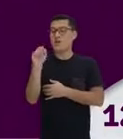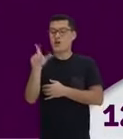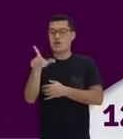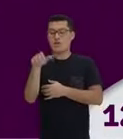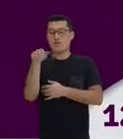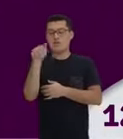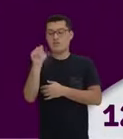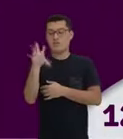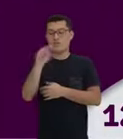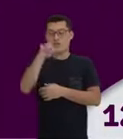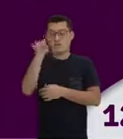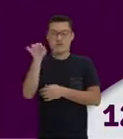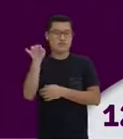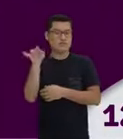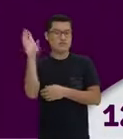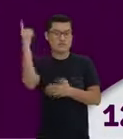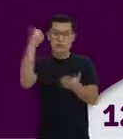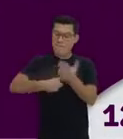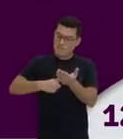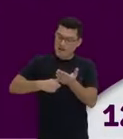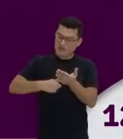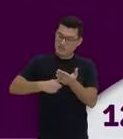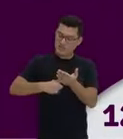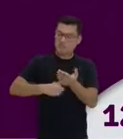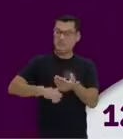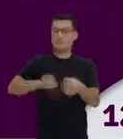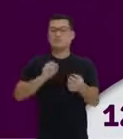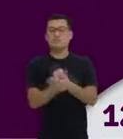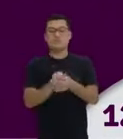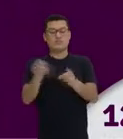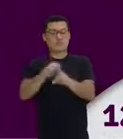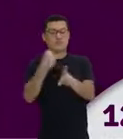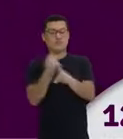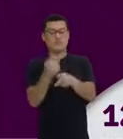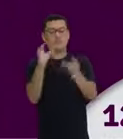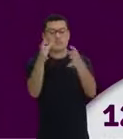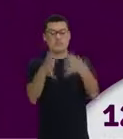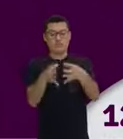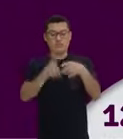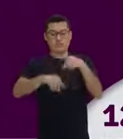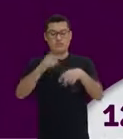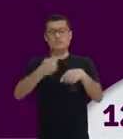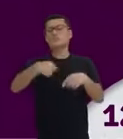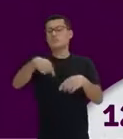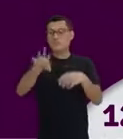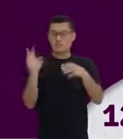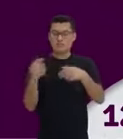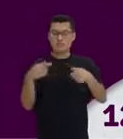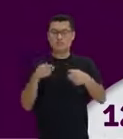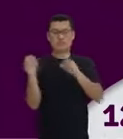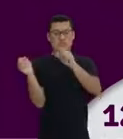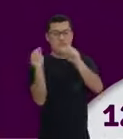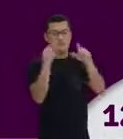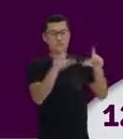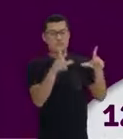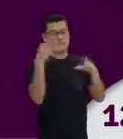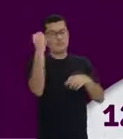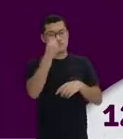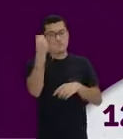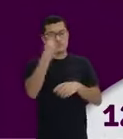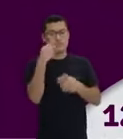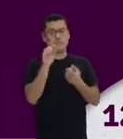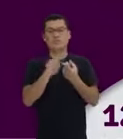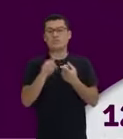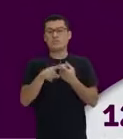sonoridade dessa região vai ser marcada por Esse instrumento Então vamos seguindo você vai observar